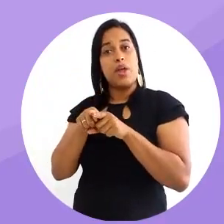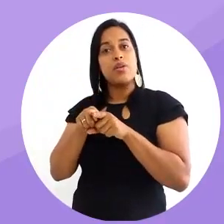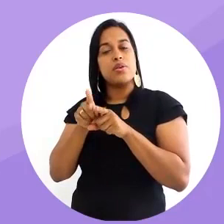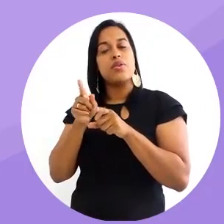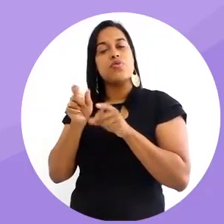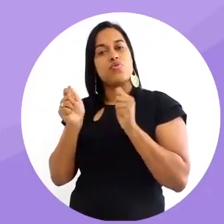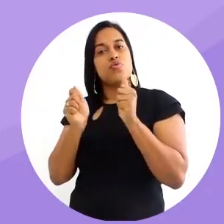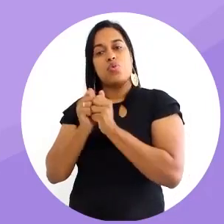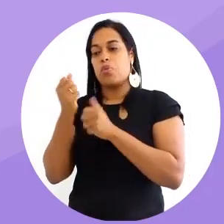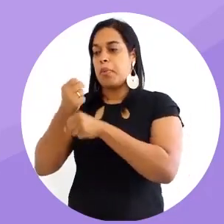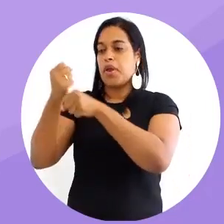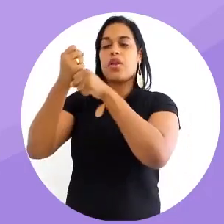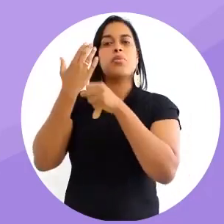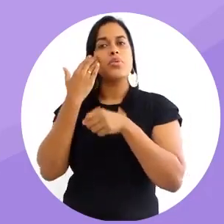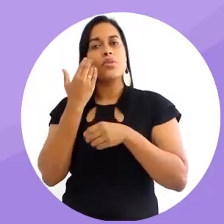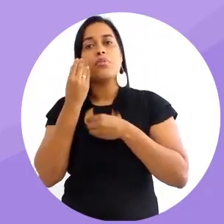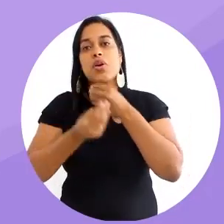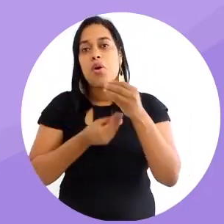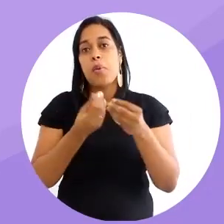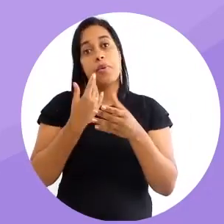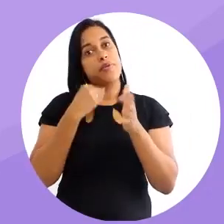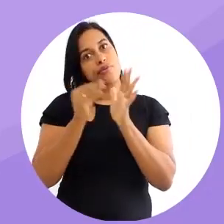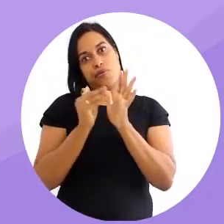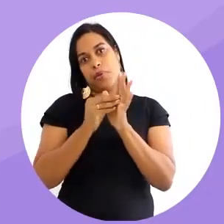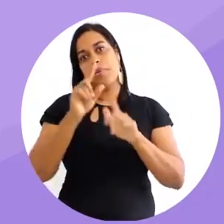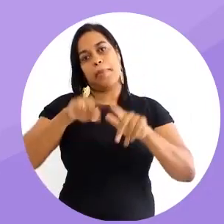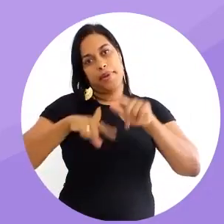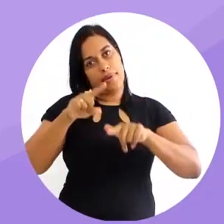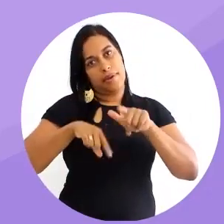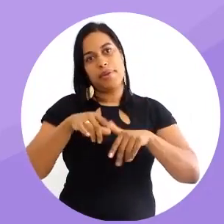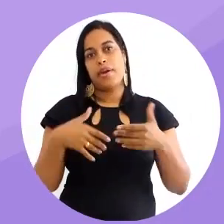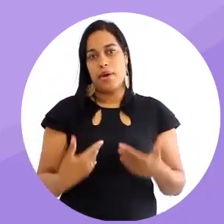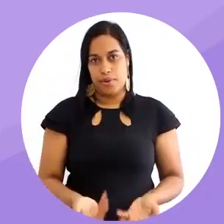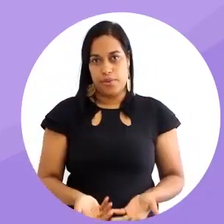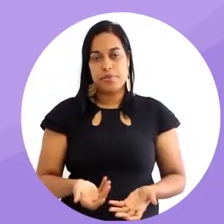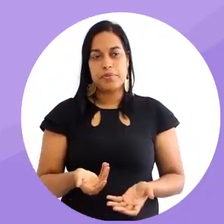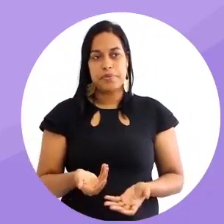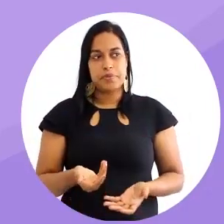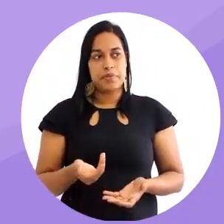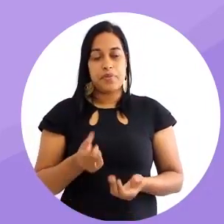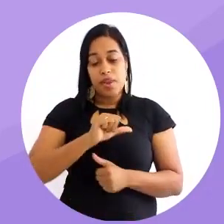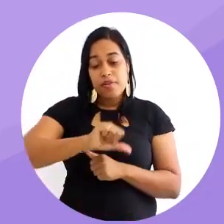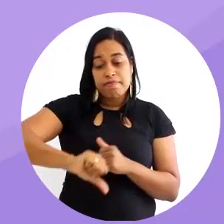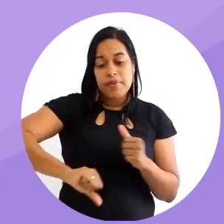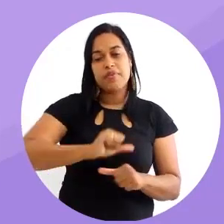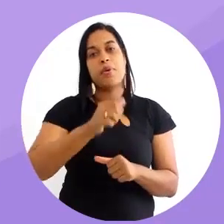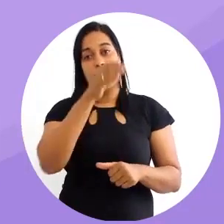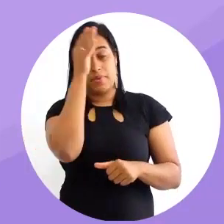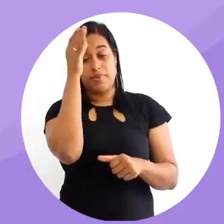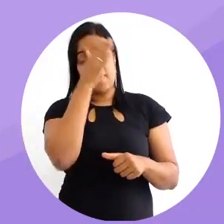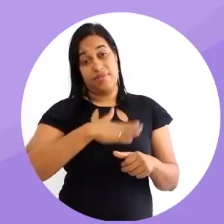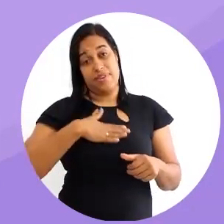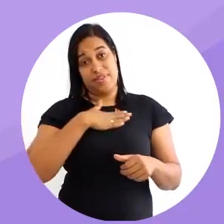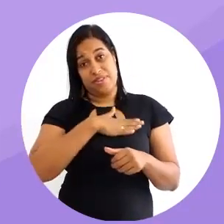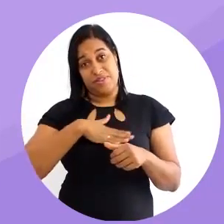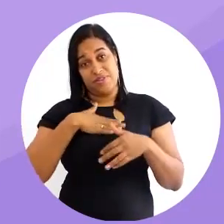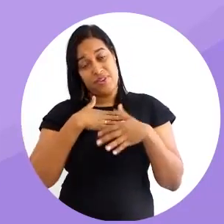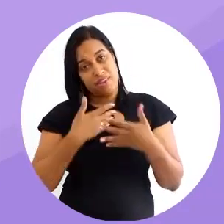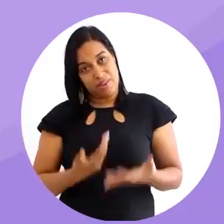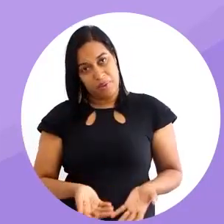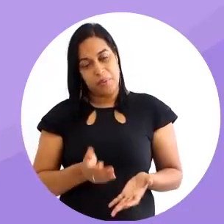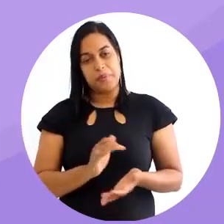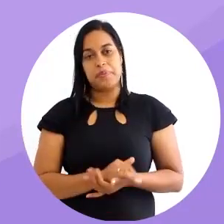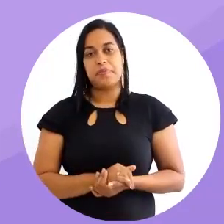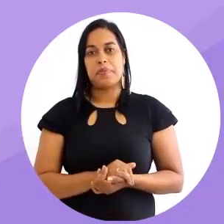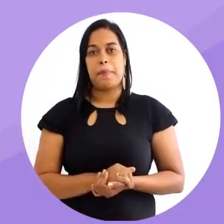não falte material e assim não haja transtornos durante a obra ou mesmo a reforma. E assim o seu cliente ficará satisfeito.